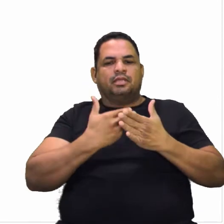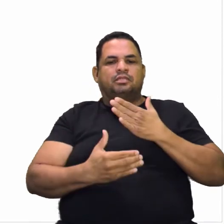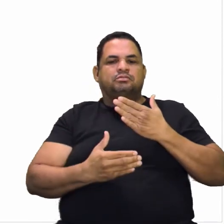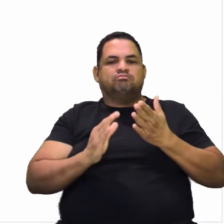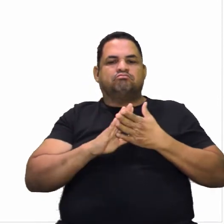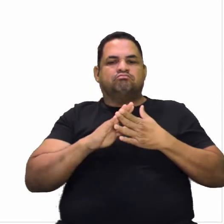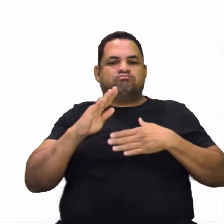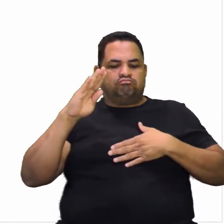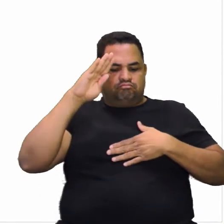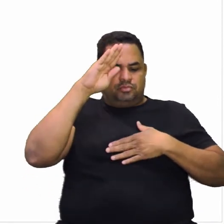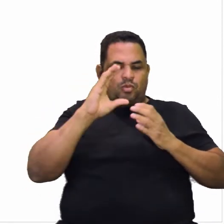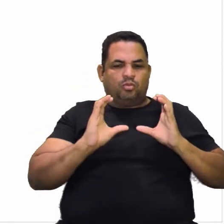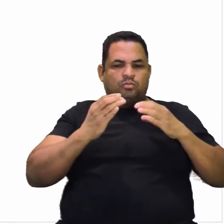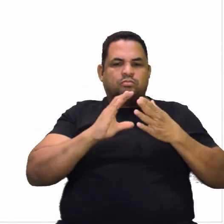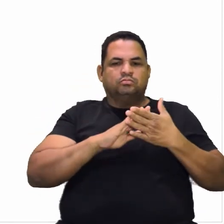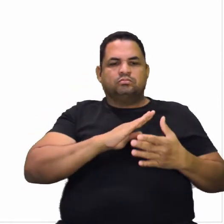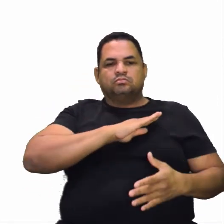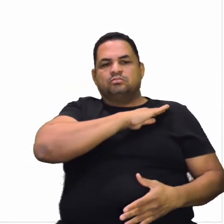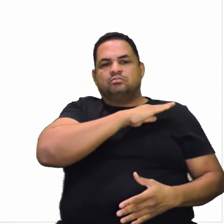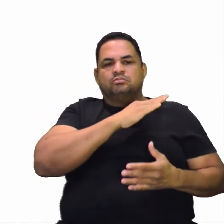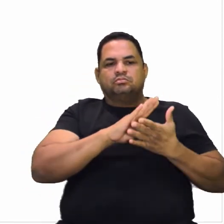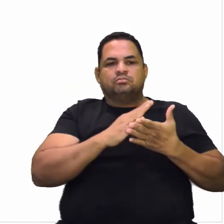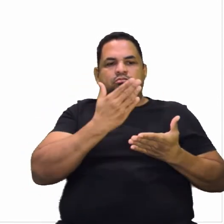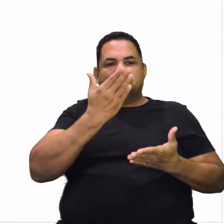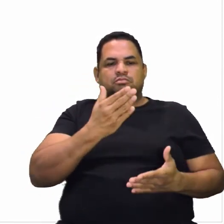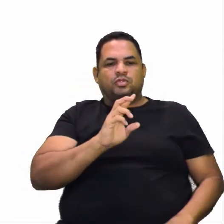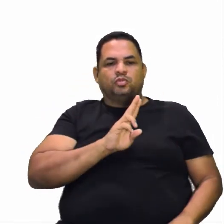persa. Tem uma figura aí chamada